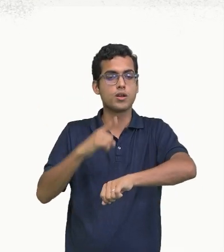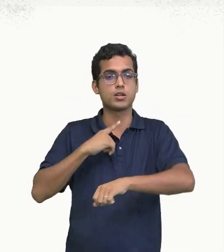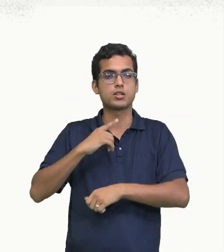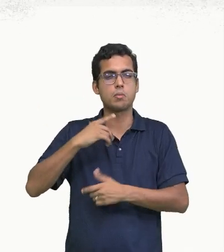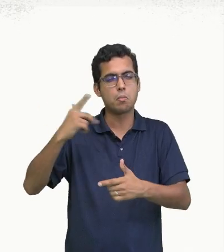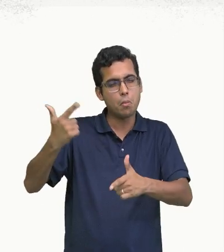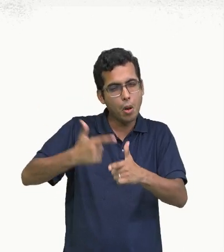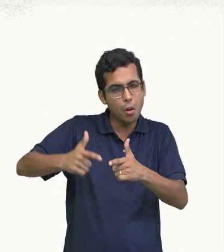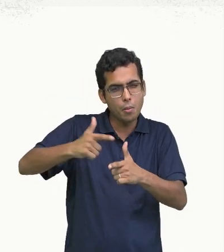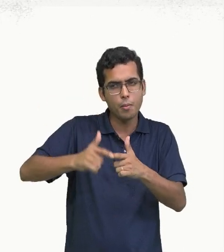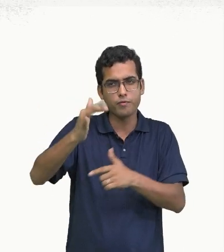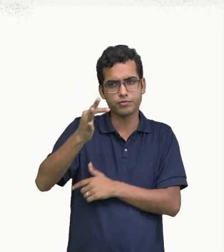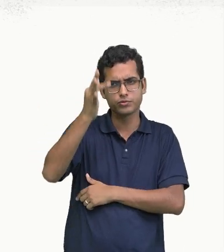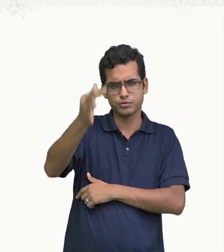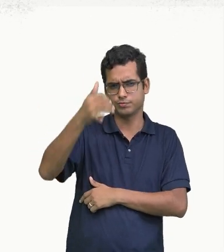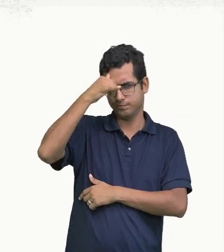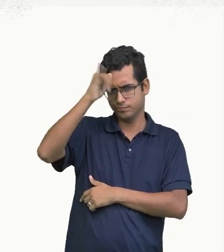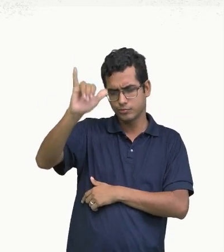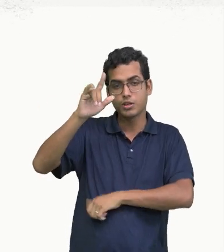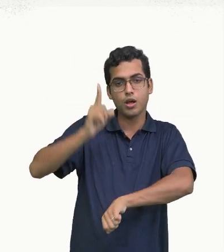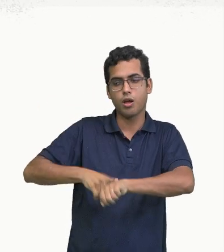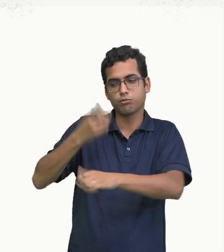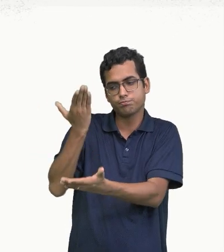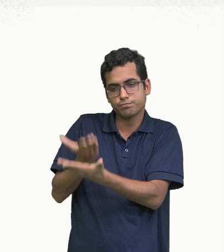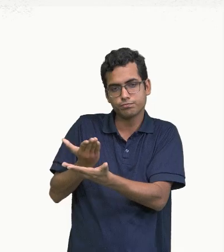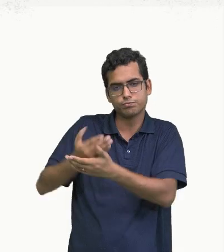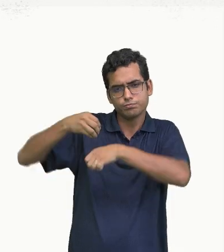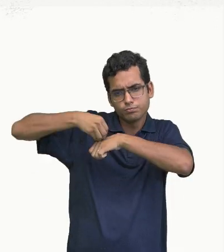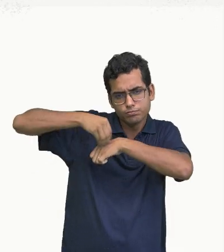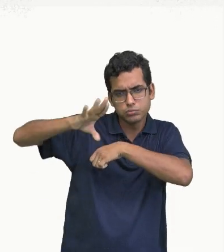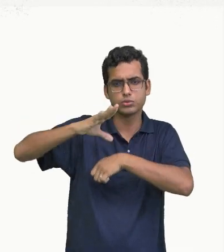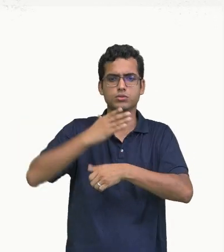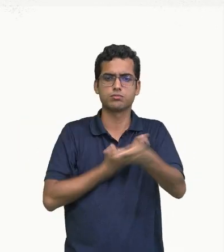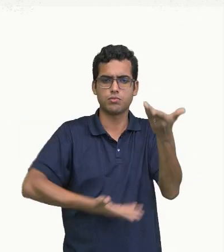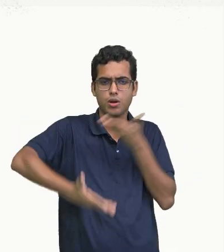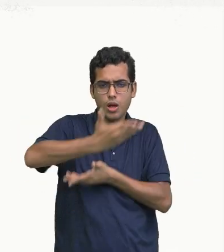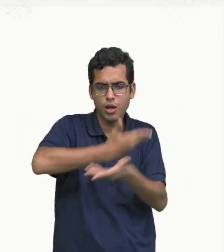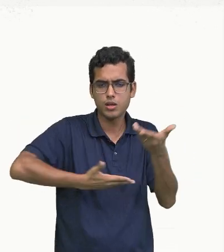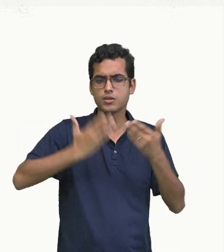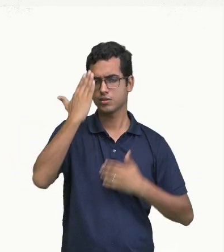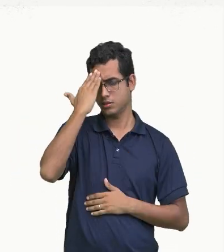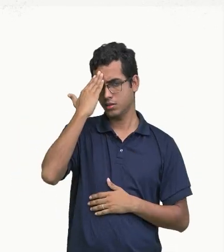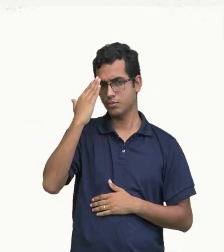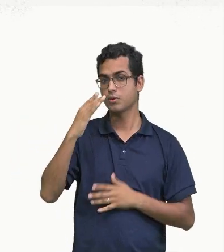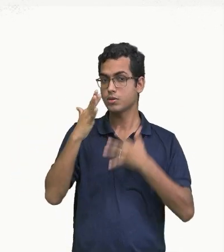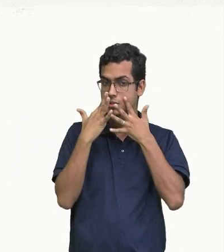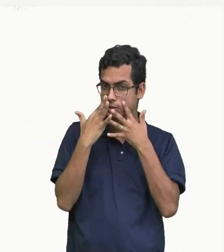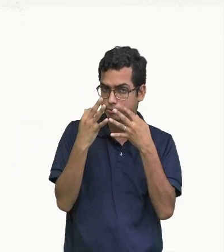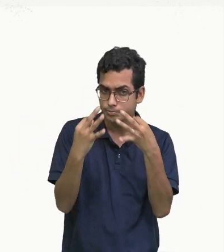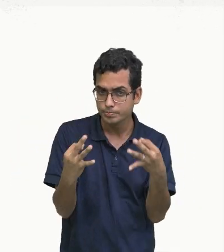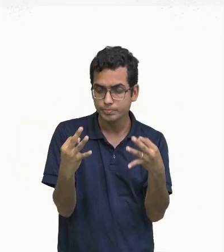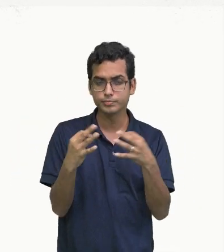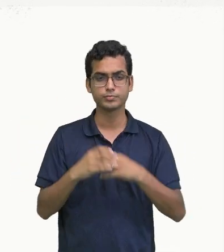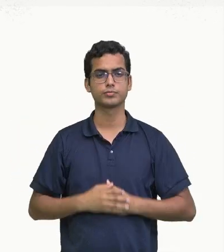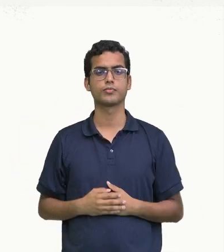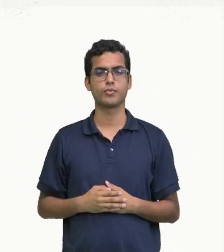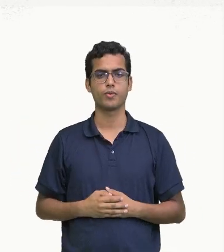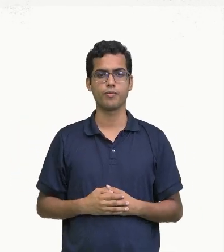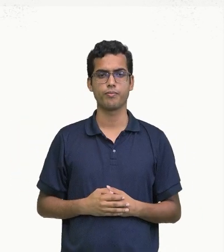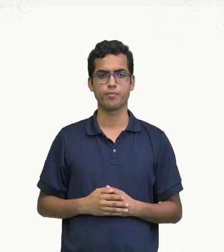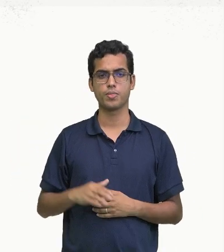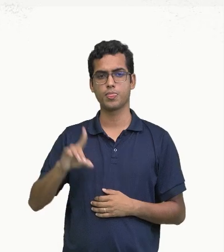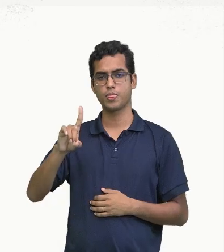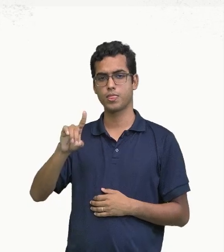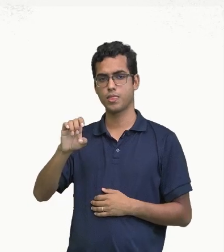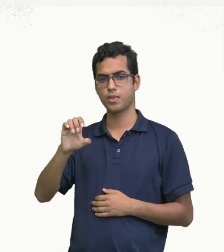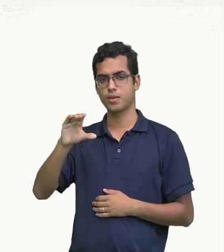for estudar, ou até quando se for compartilhar mesmo conhecimento com algum colega. Presta bem atenção. O decímetro cúbico,